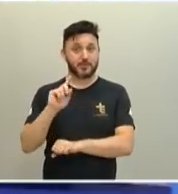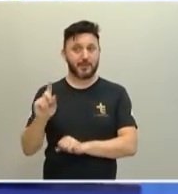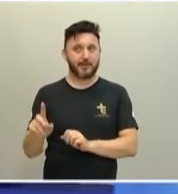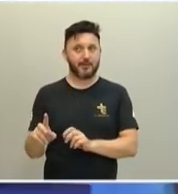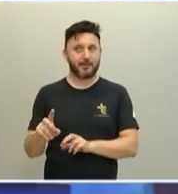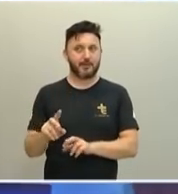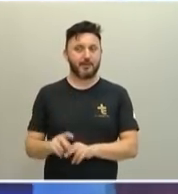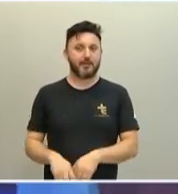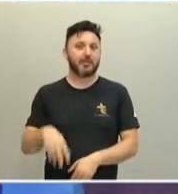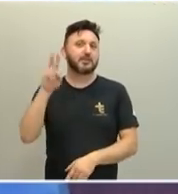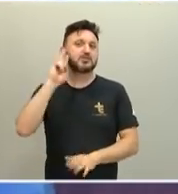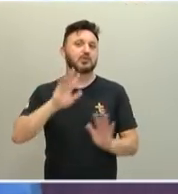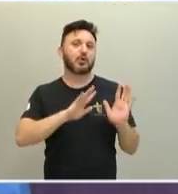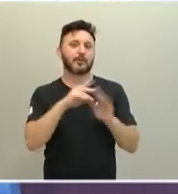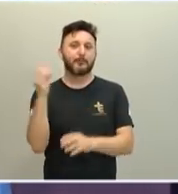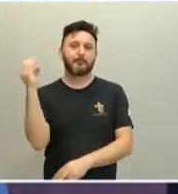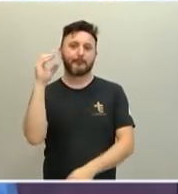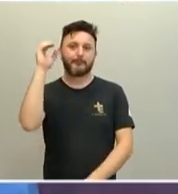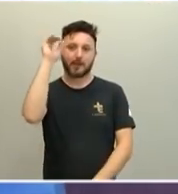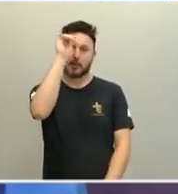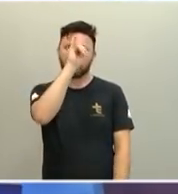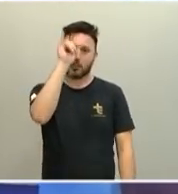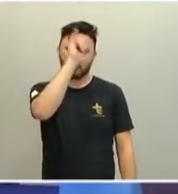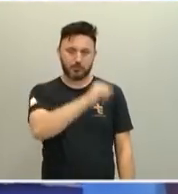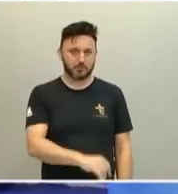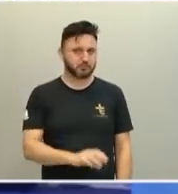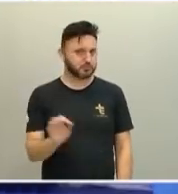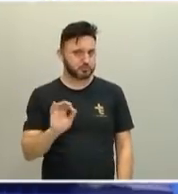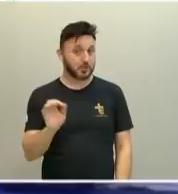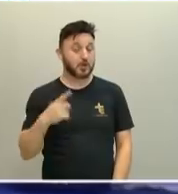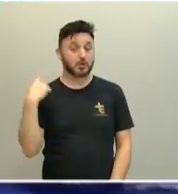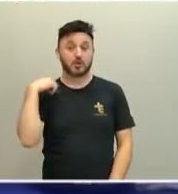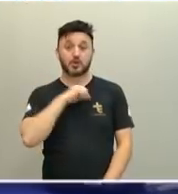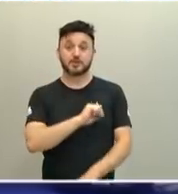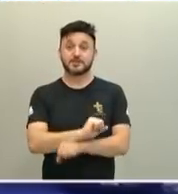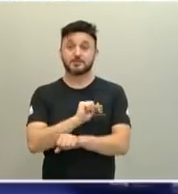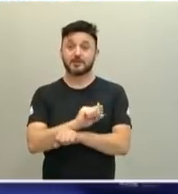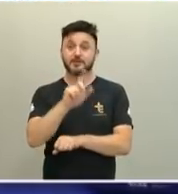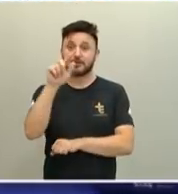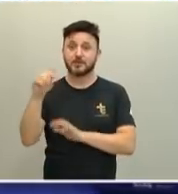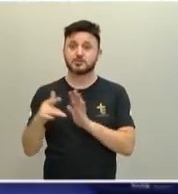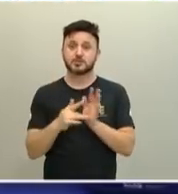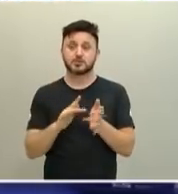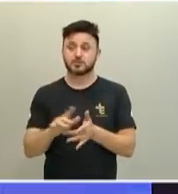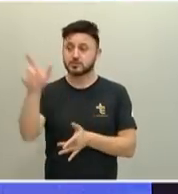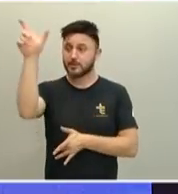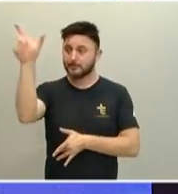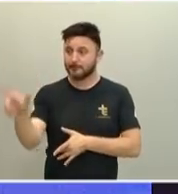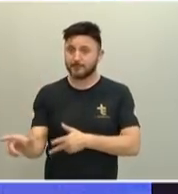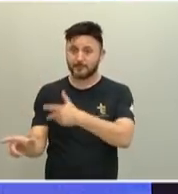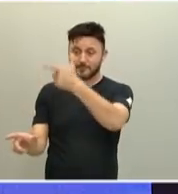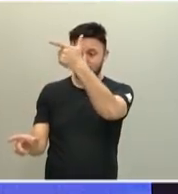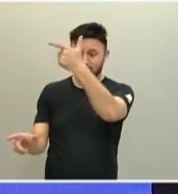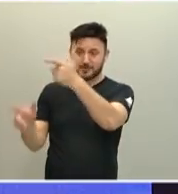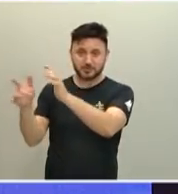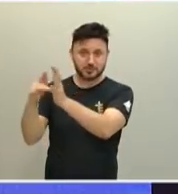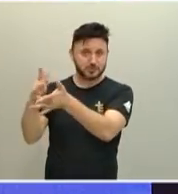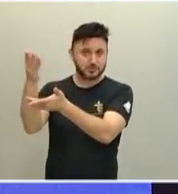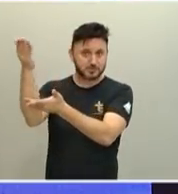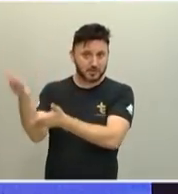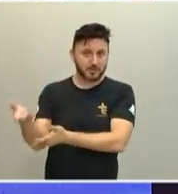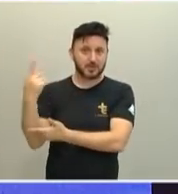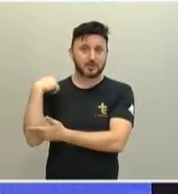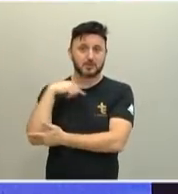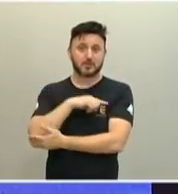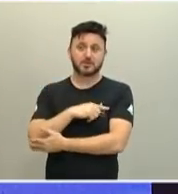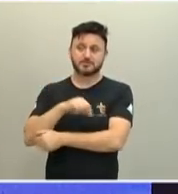esquisita. Nossa esperança é o Senhor Jesus. Nossa esperança tem nome, é uma pessoa. Jesus é a nossa esperança. A gente pode